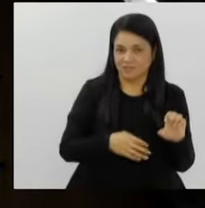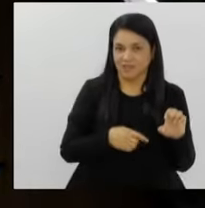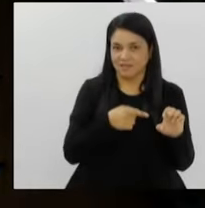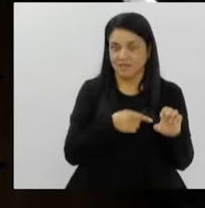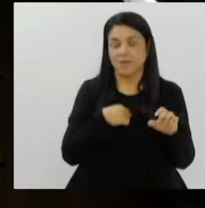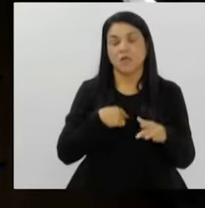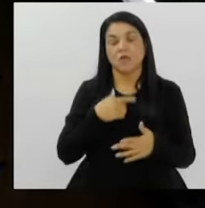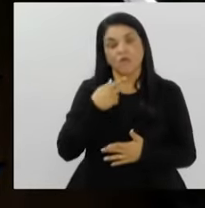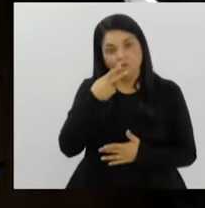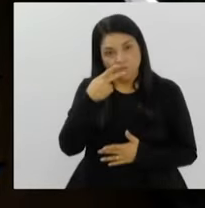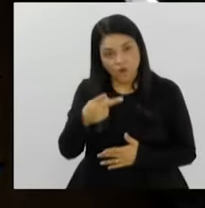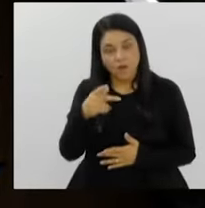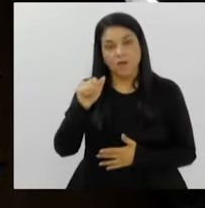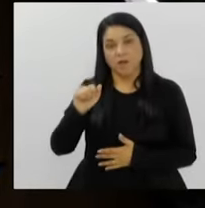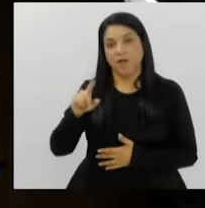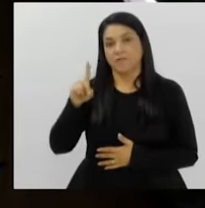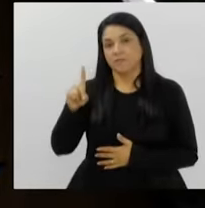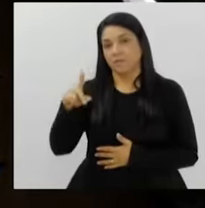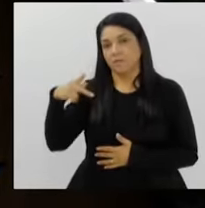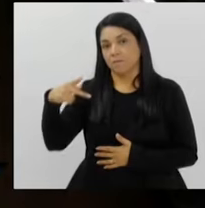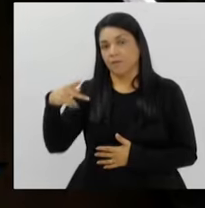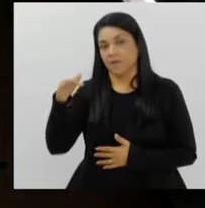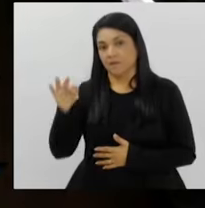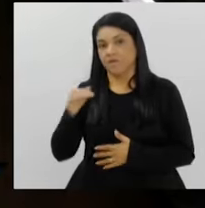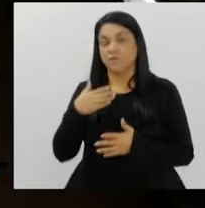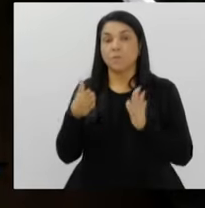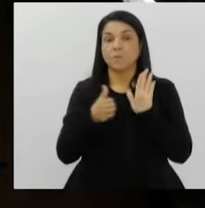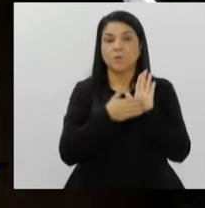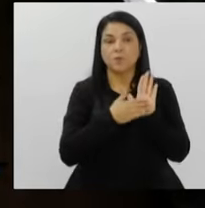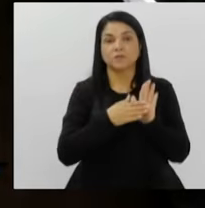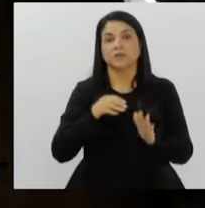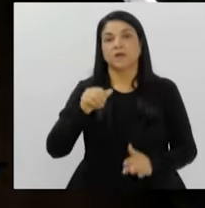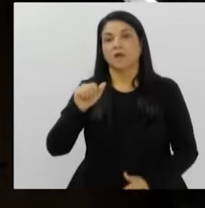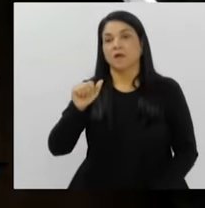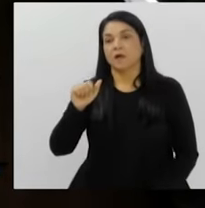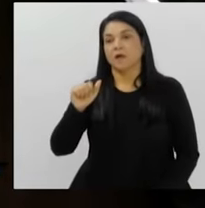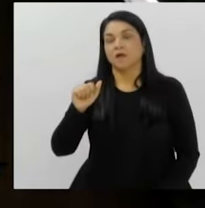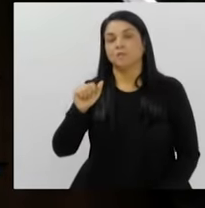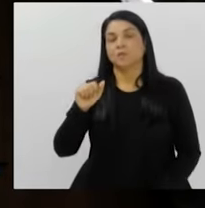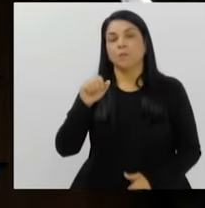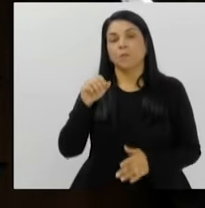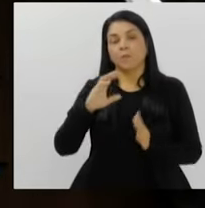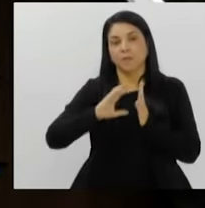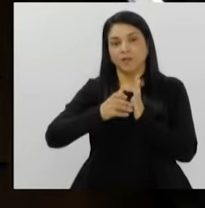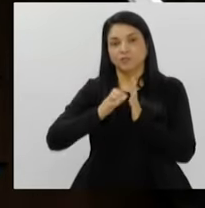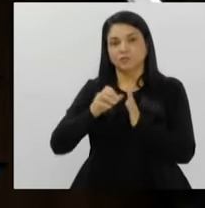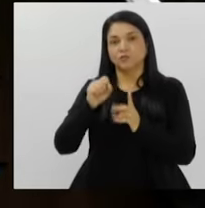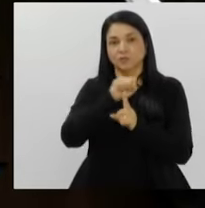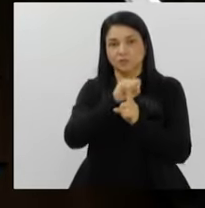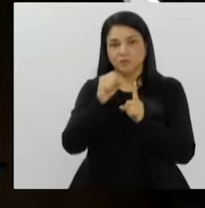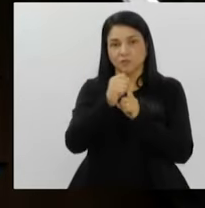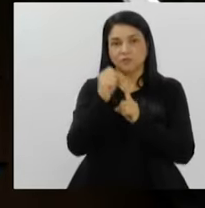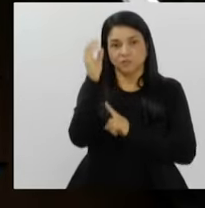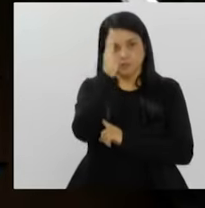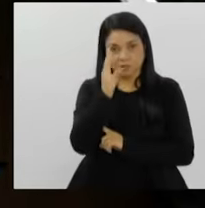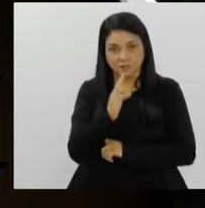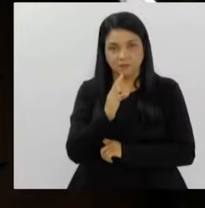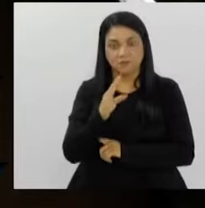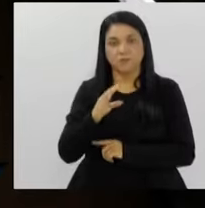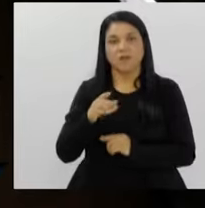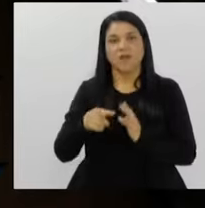a ADPF foi proposta pelo PSB, pelo Partido Socialista Brasileiro, que era do Molon,